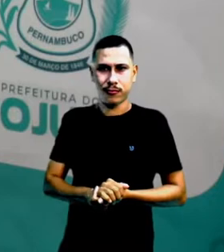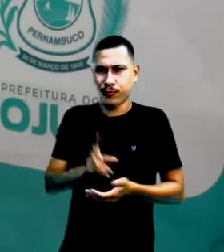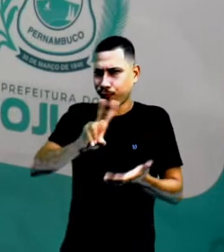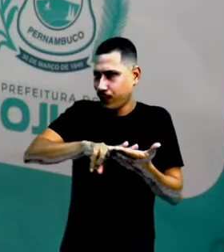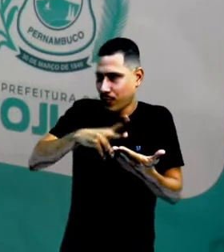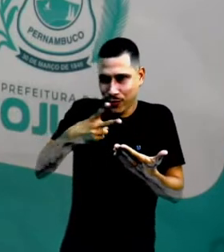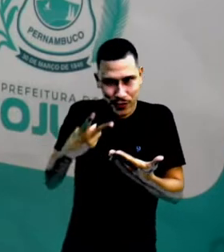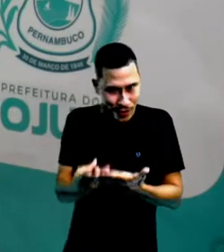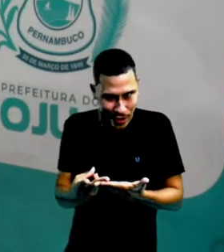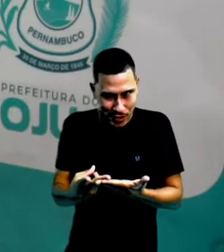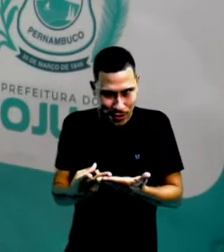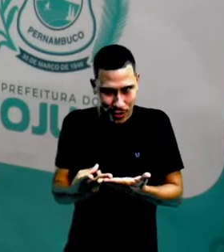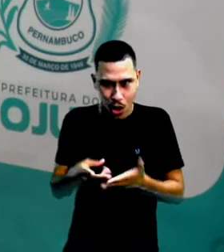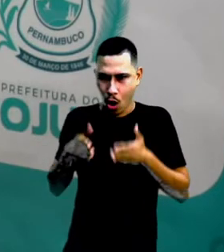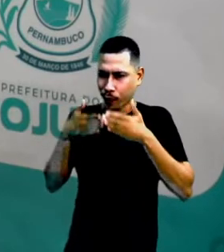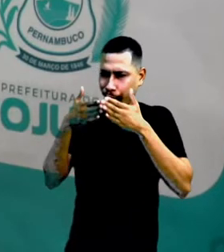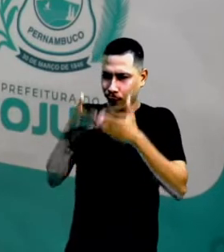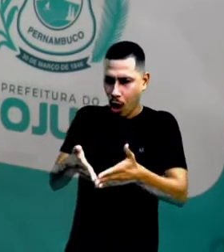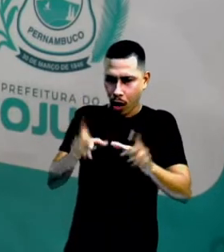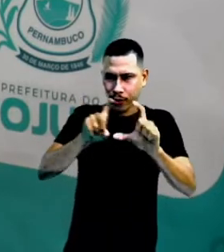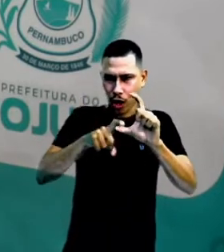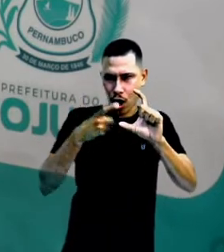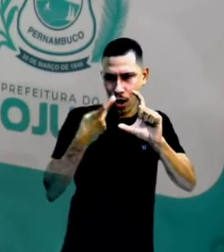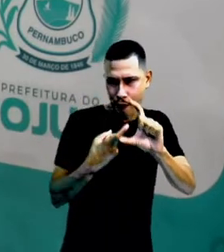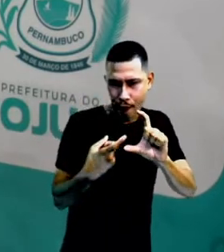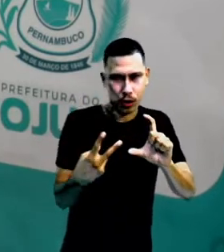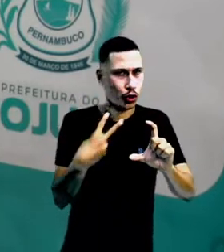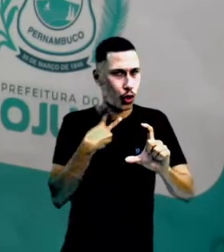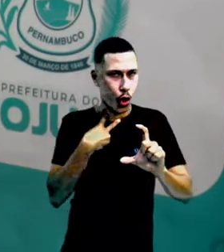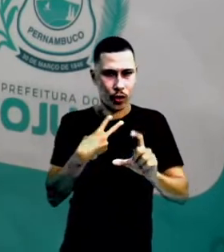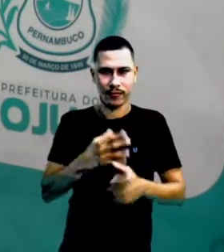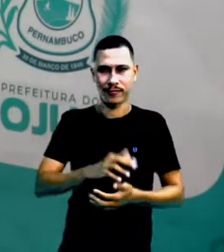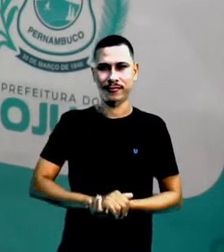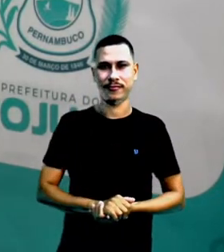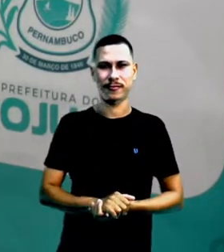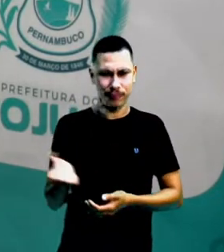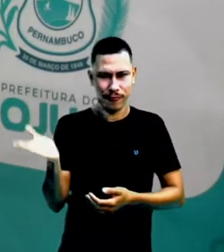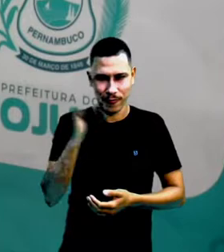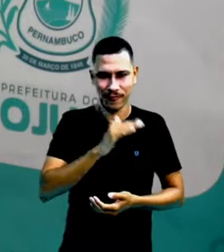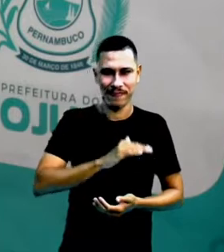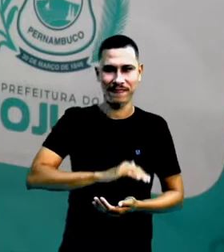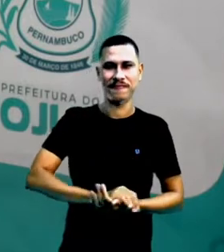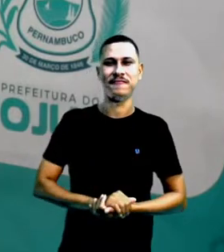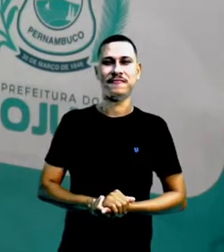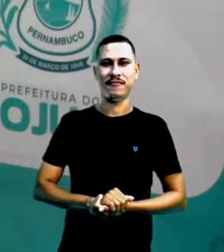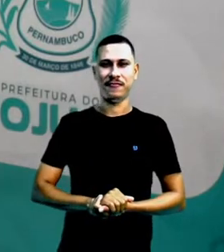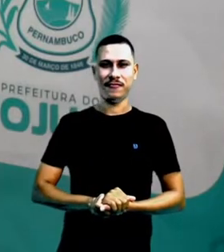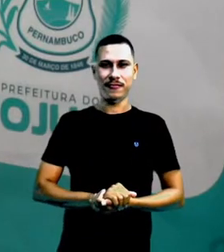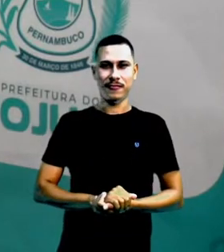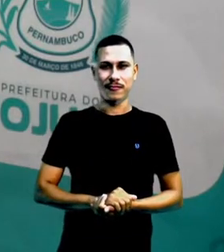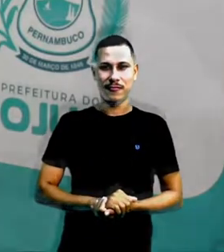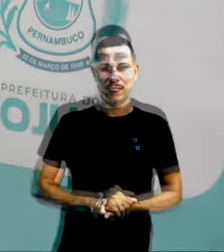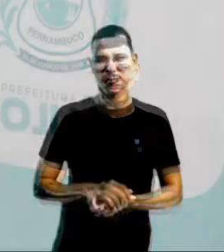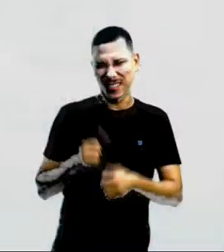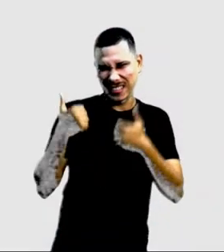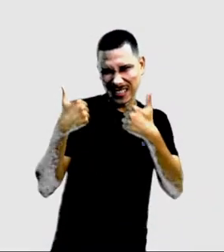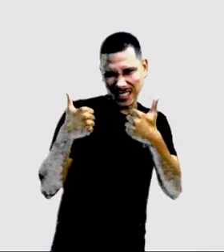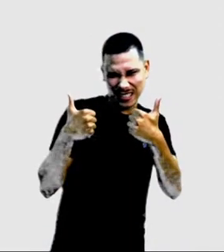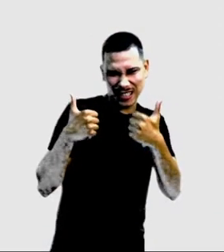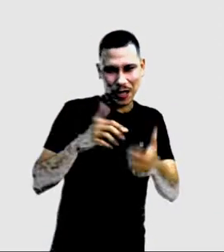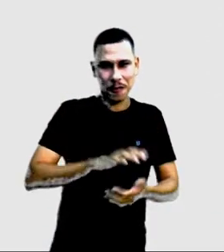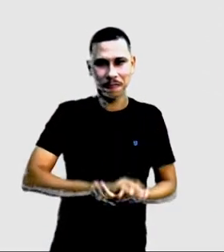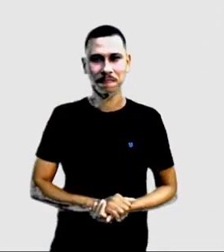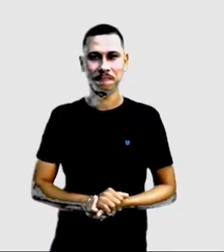certo, expressões idiomáticas ao pé da letra. Let's go! Beleza! Olha aqui